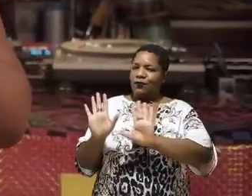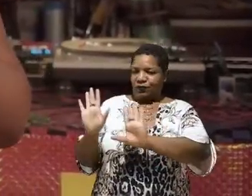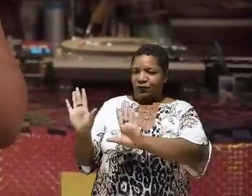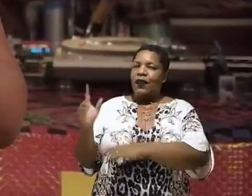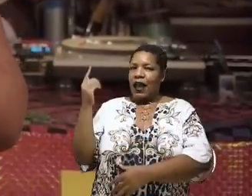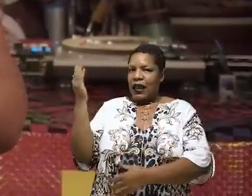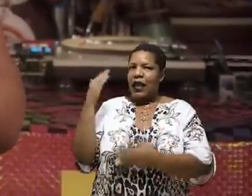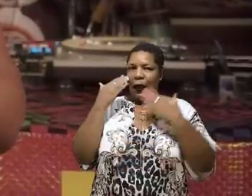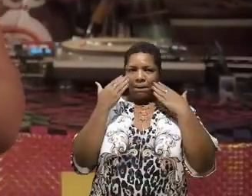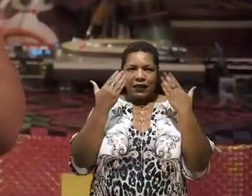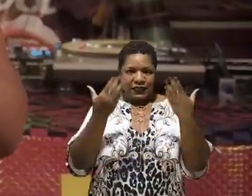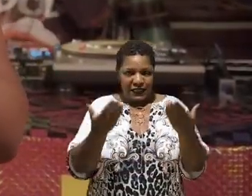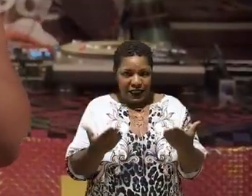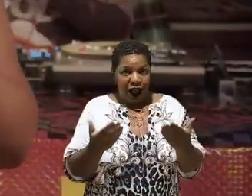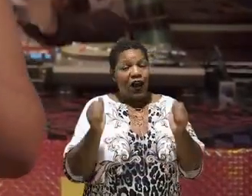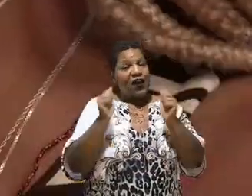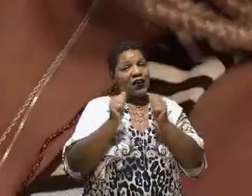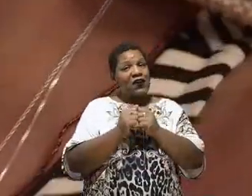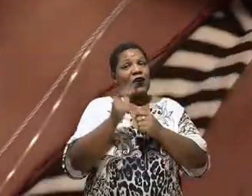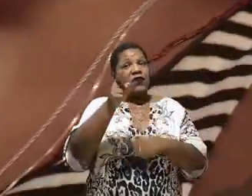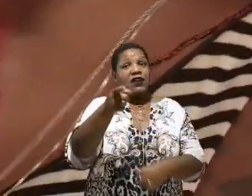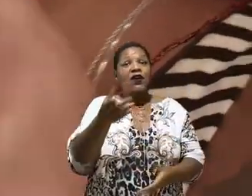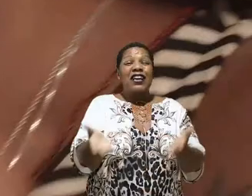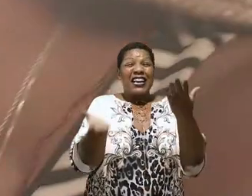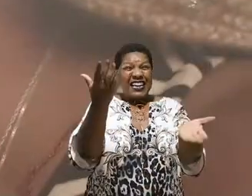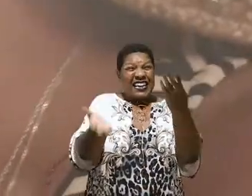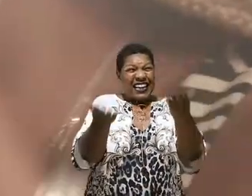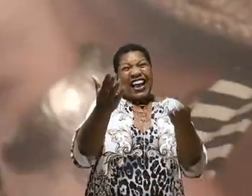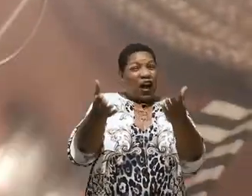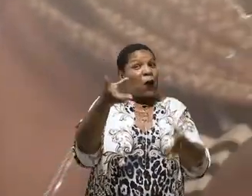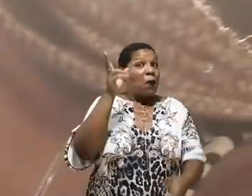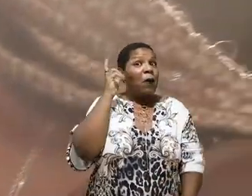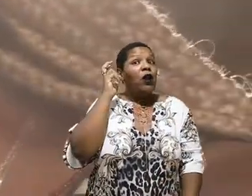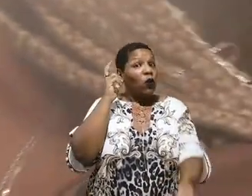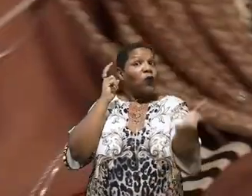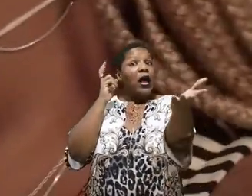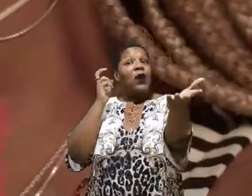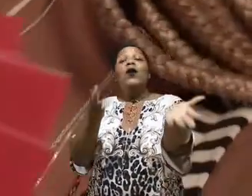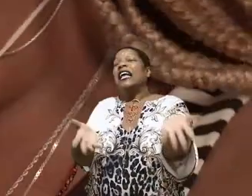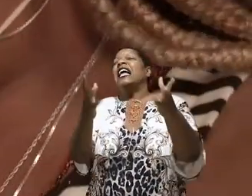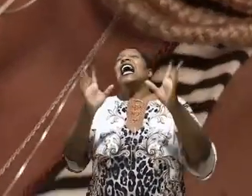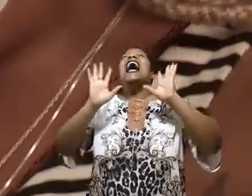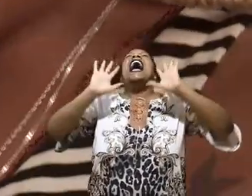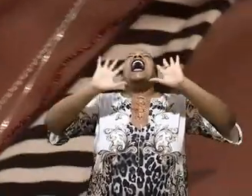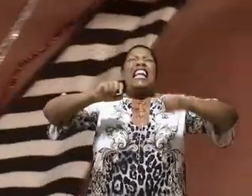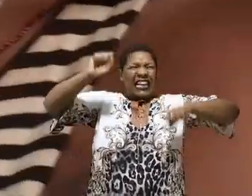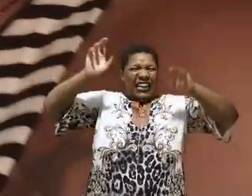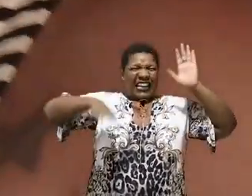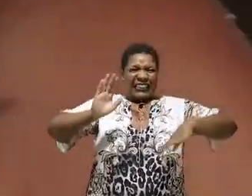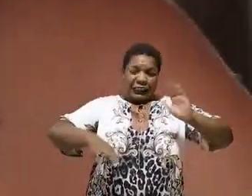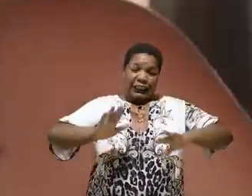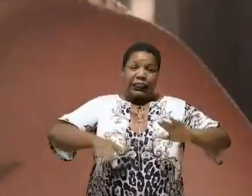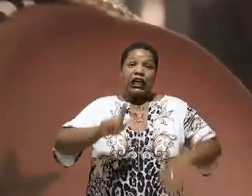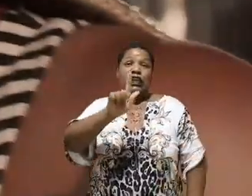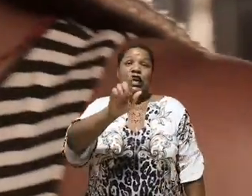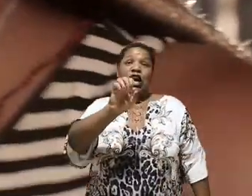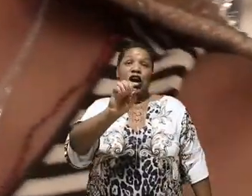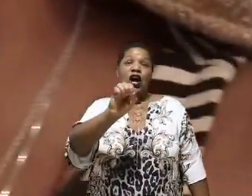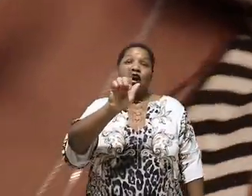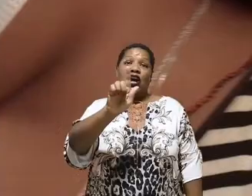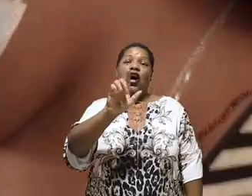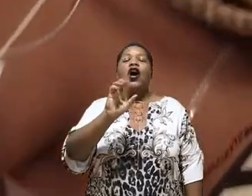vou deixar com ele aqui que ele vai se apresentar com vocês eu quero muito barulho daí da sua casa no palco do favela Santos